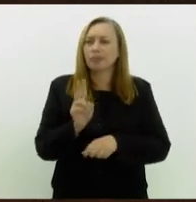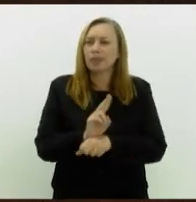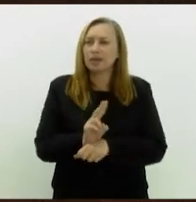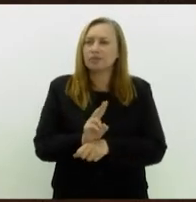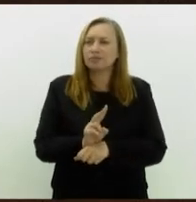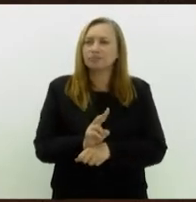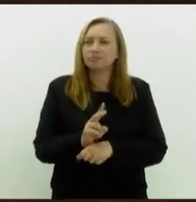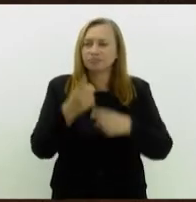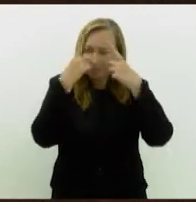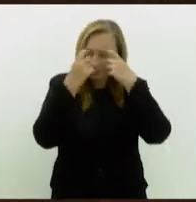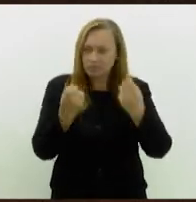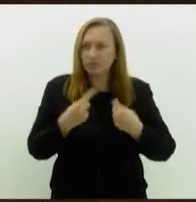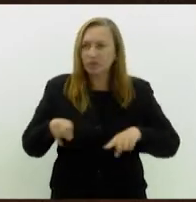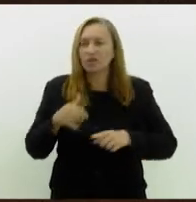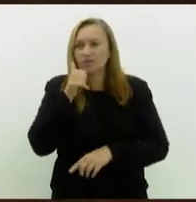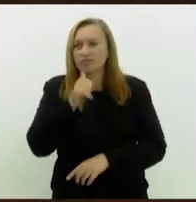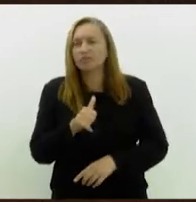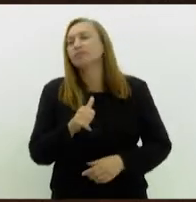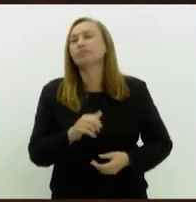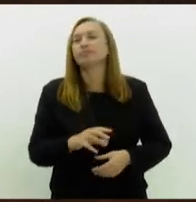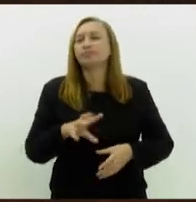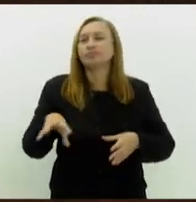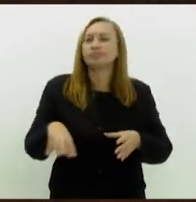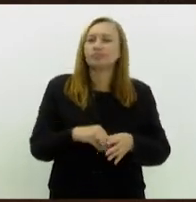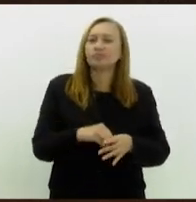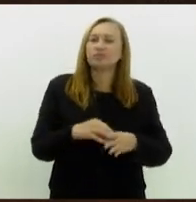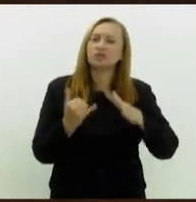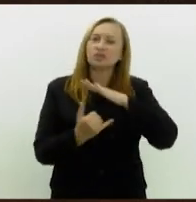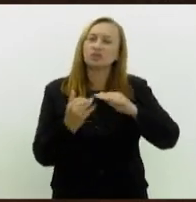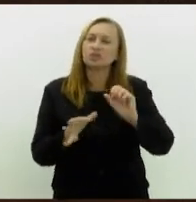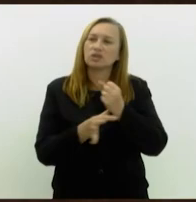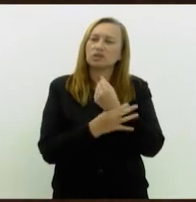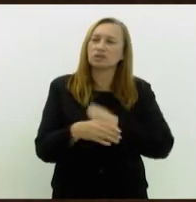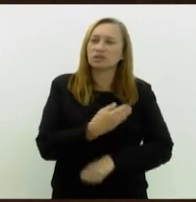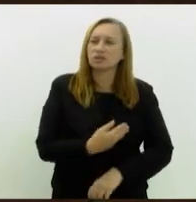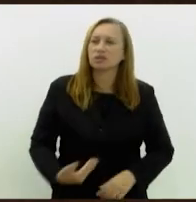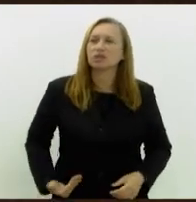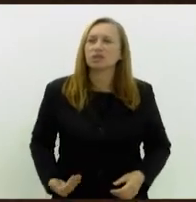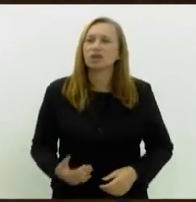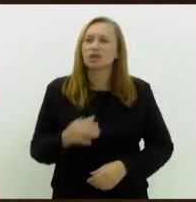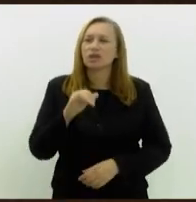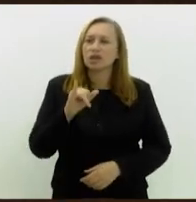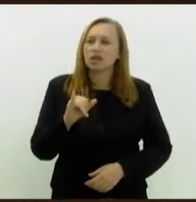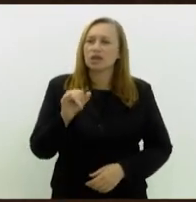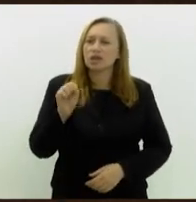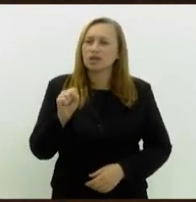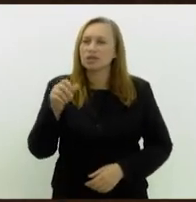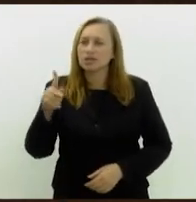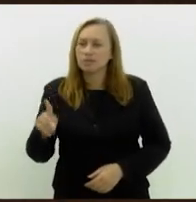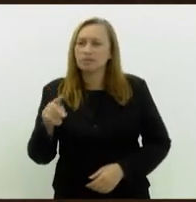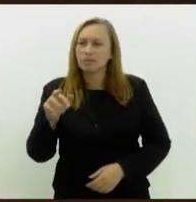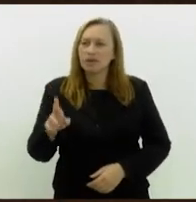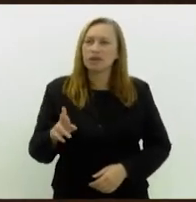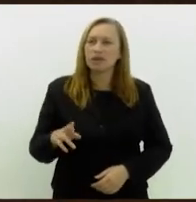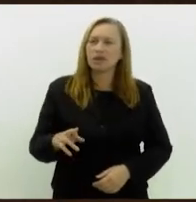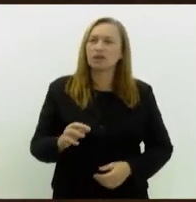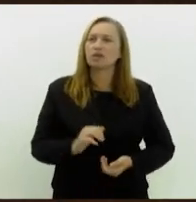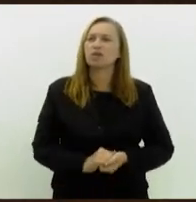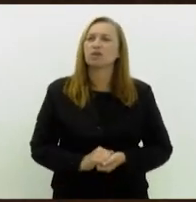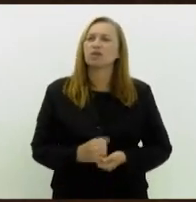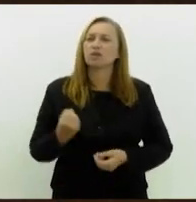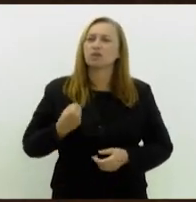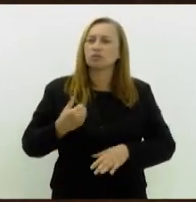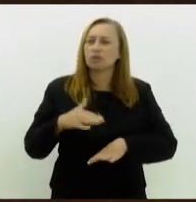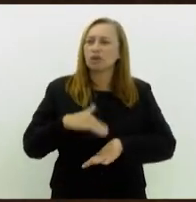contra a mulher que foi implementado recentemente pelo Instituto de Segurança Pública o ISP houve um aumento senhora presidenta